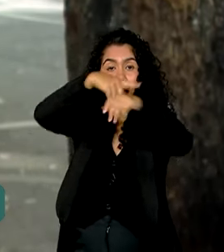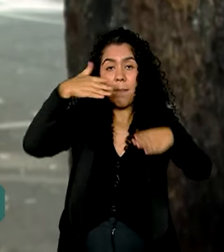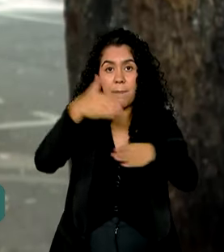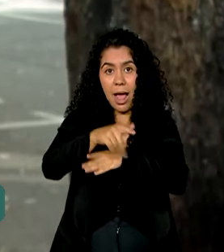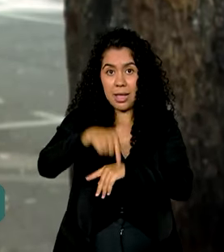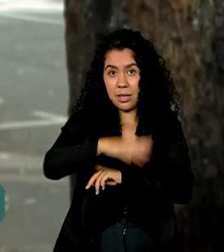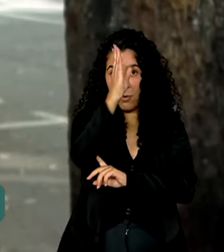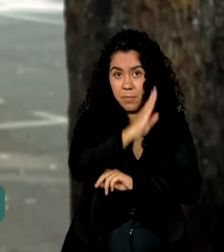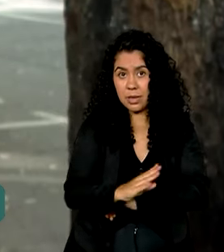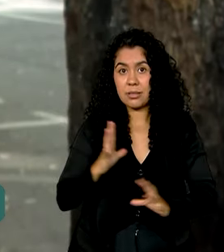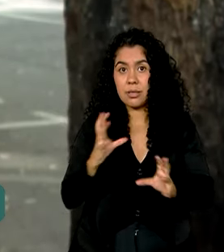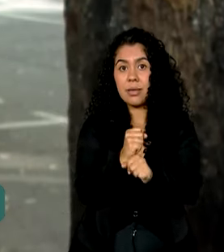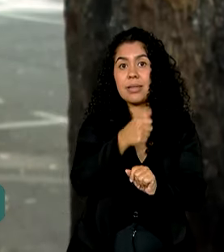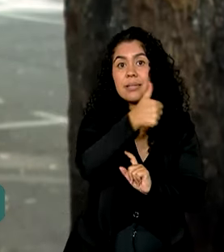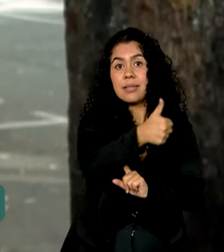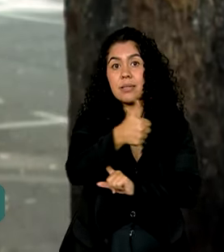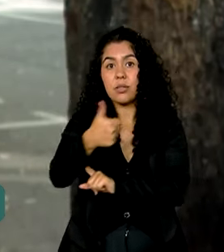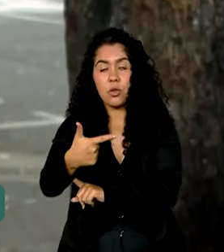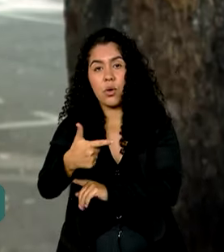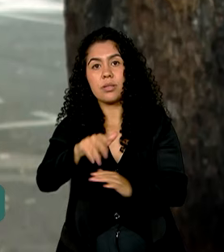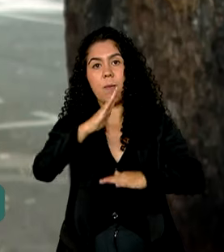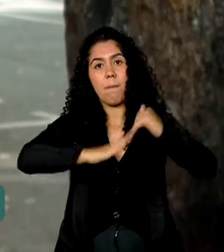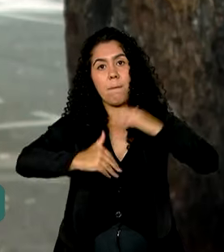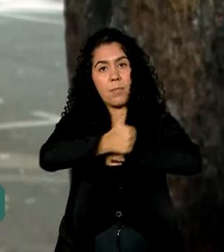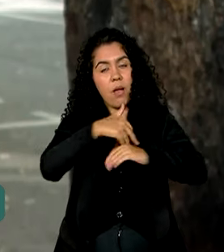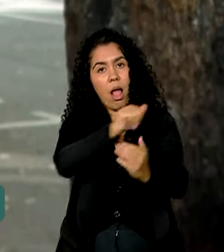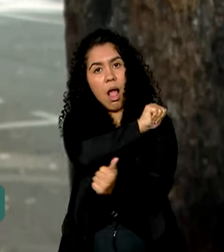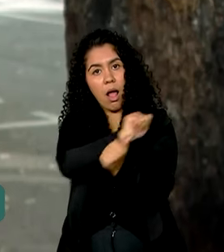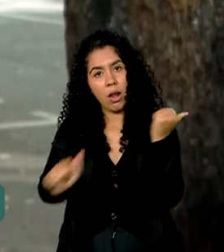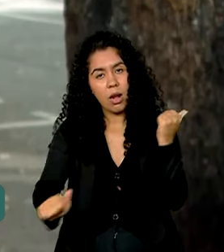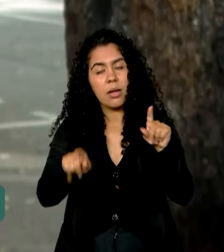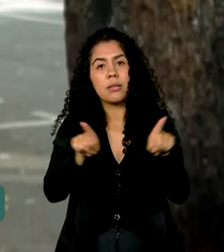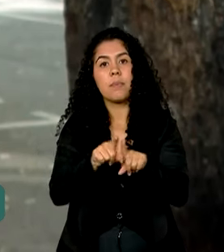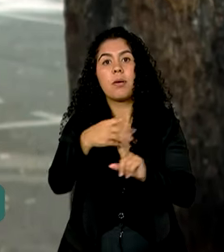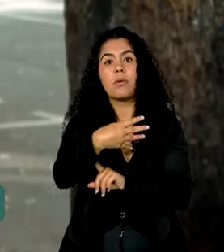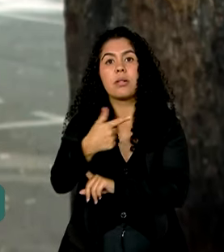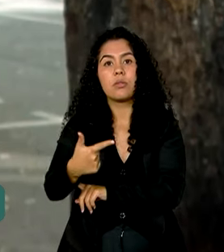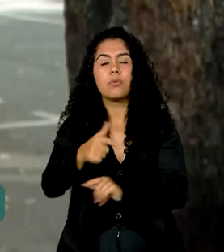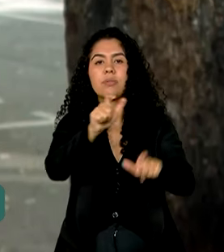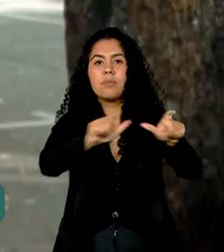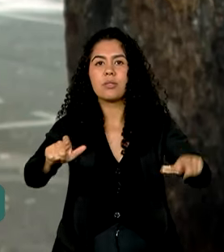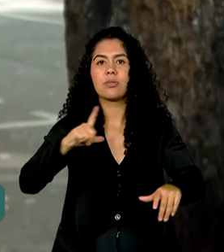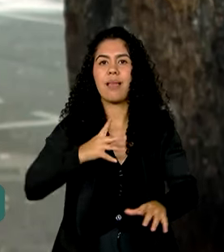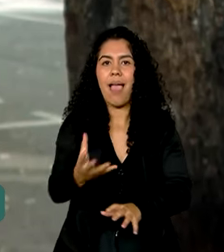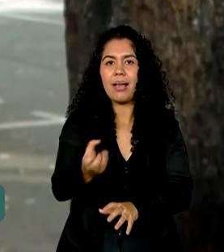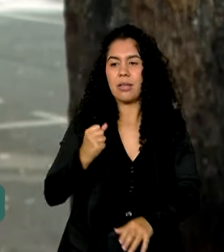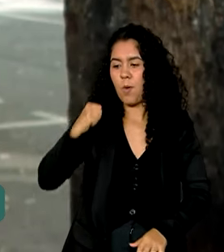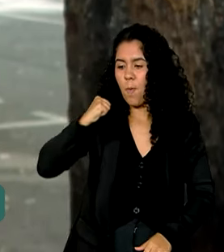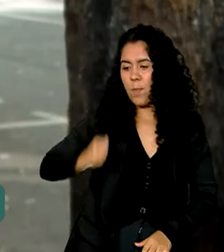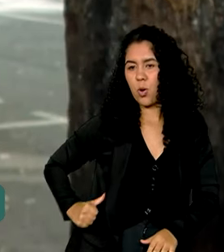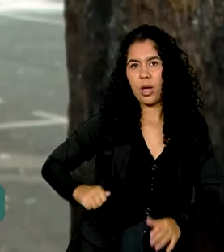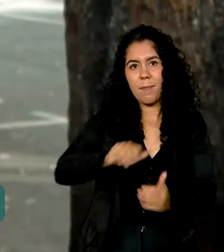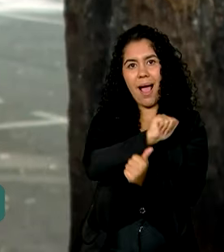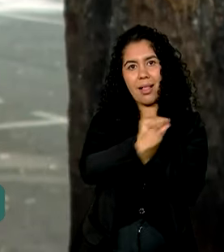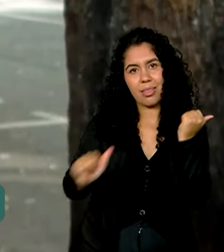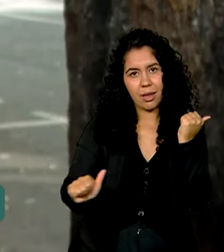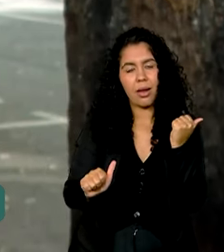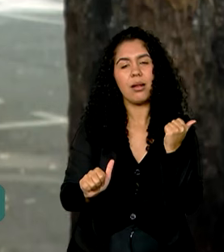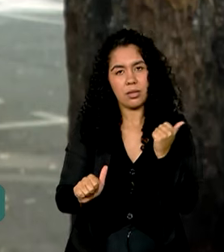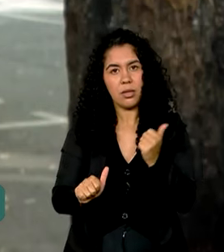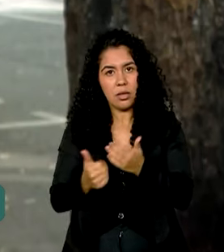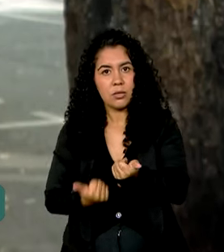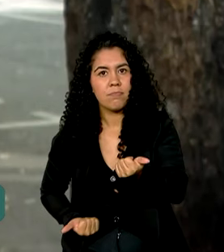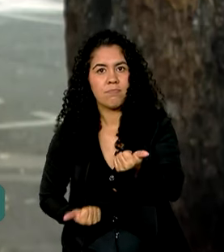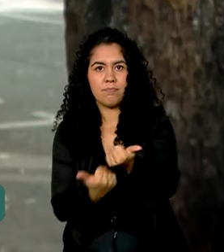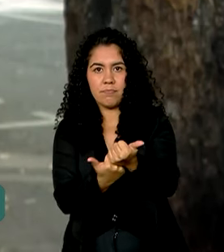foram 112 atletas, 42 beneficiários do programa Bolsa Atleta, que é o maior programa do mundo de apoio individual